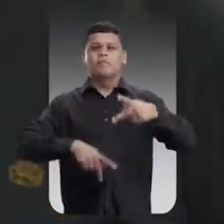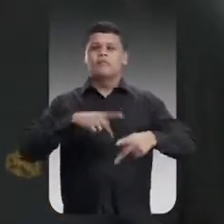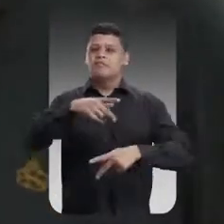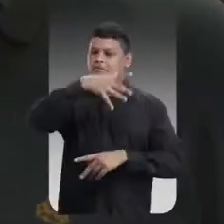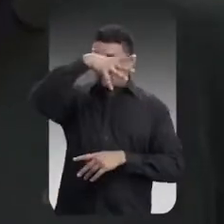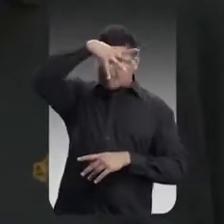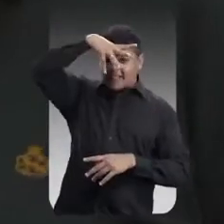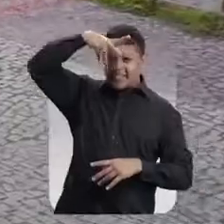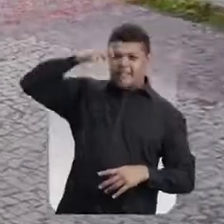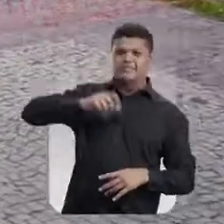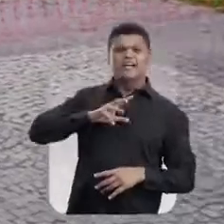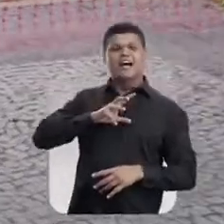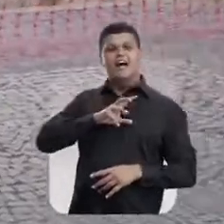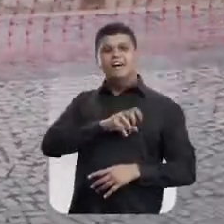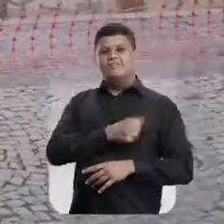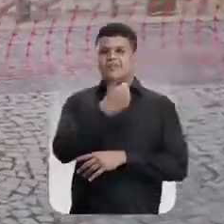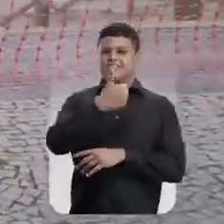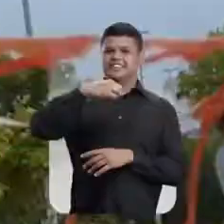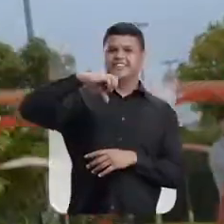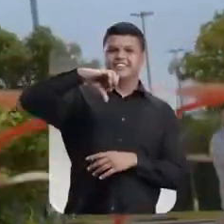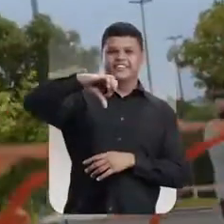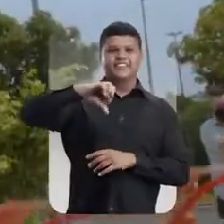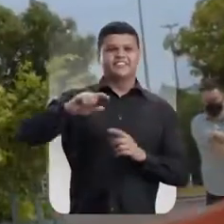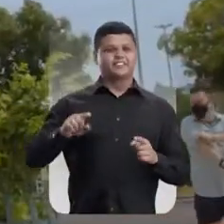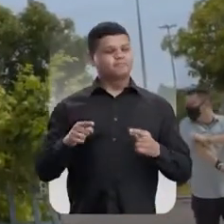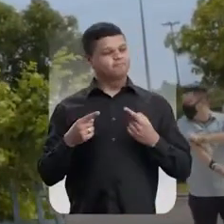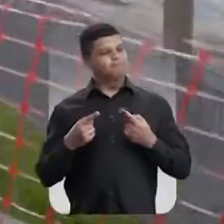19 Manaus.